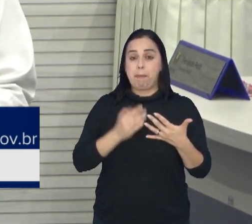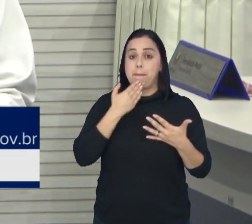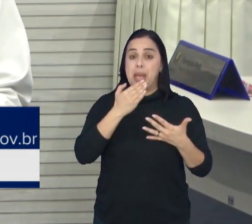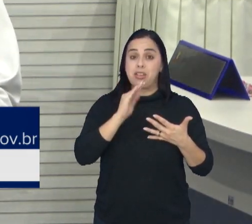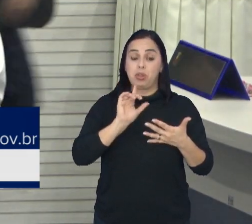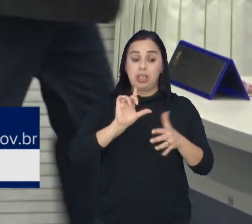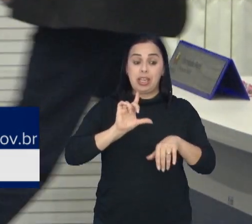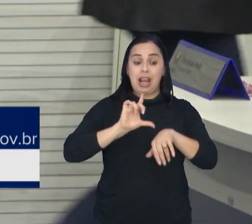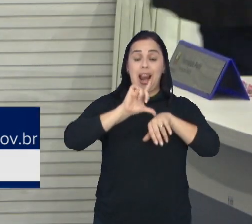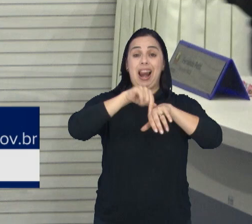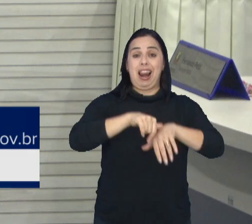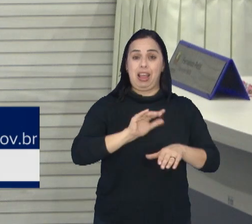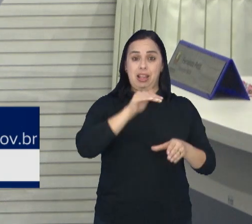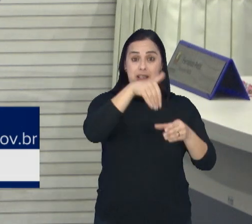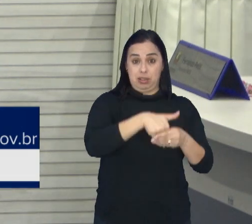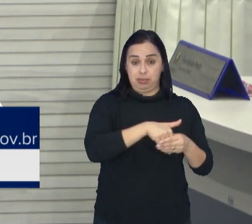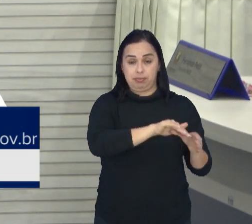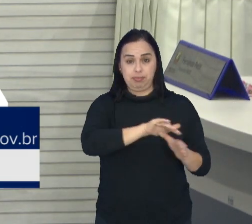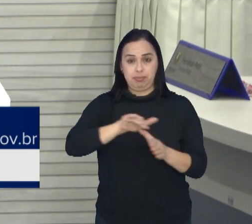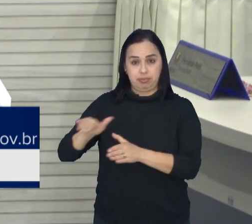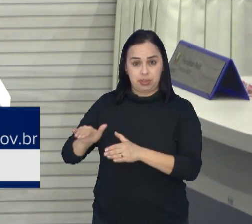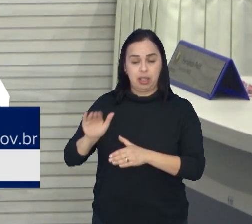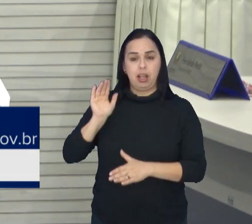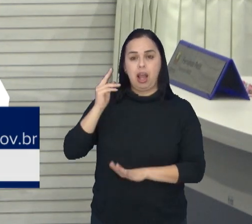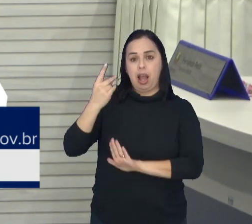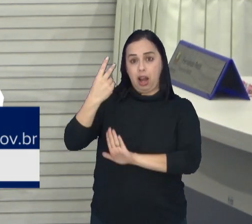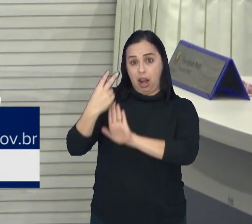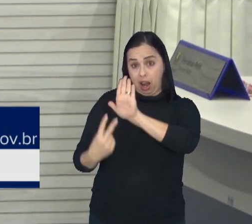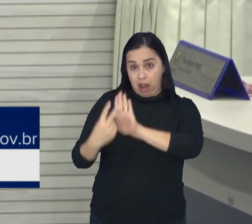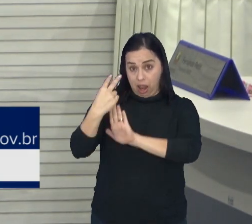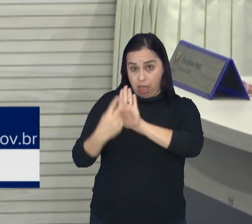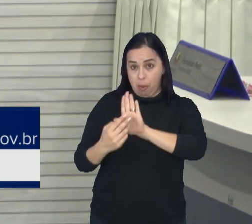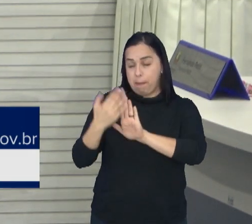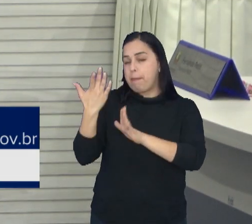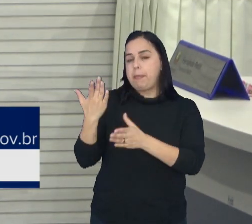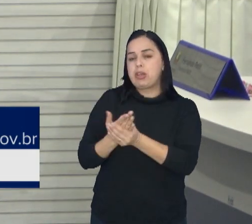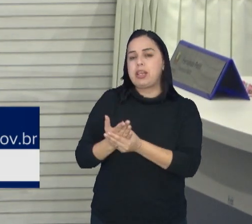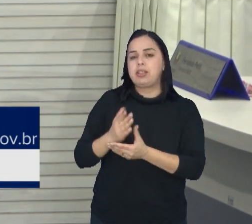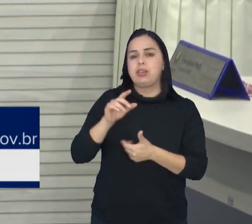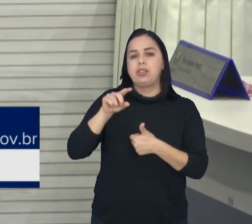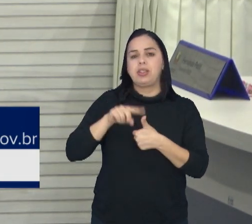Solicito inclusão para leitura do processo